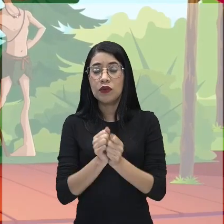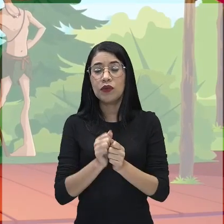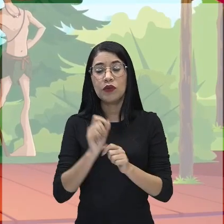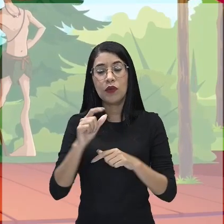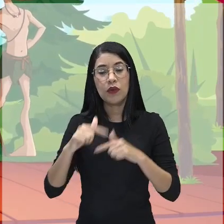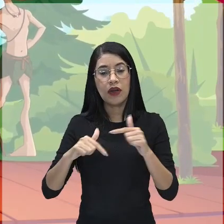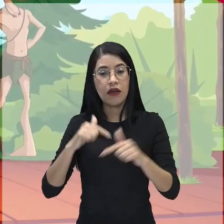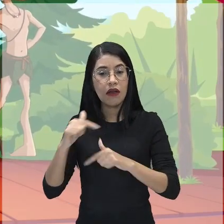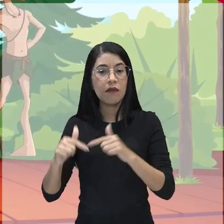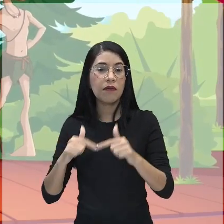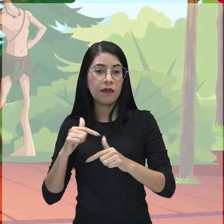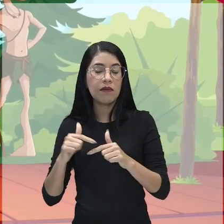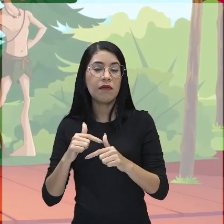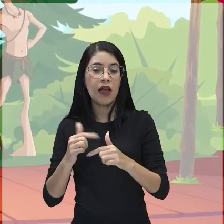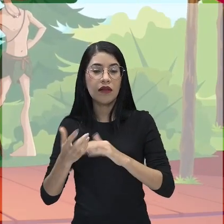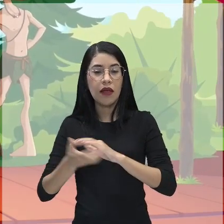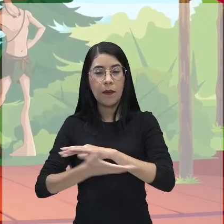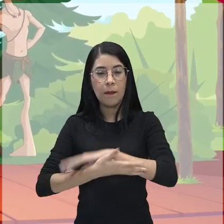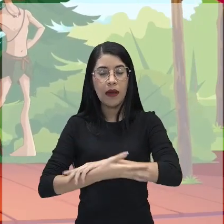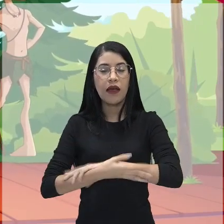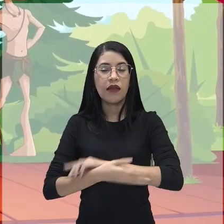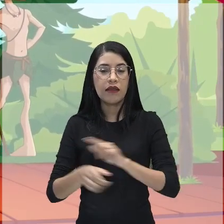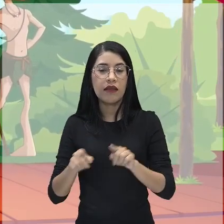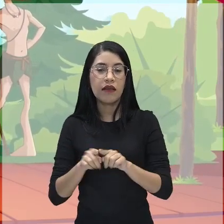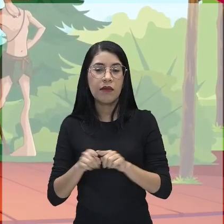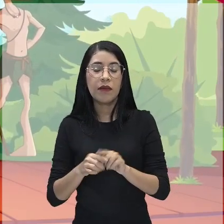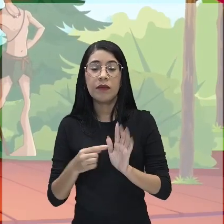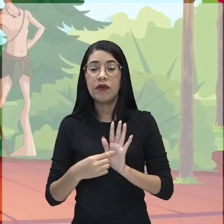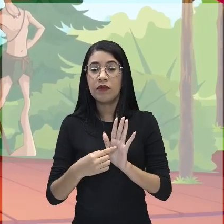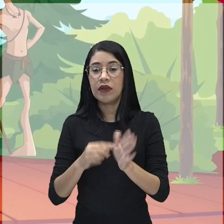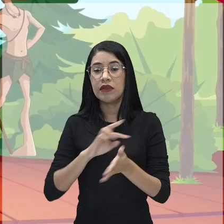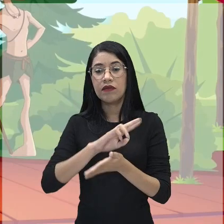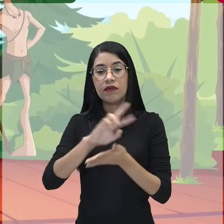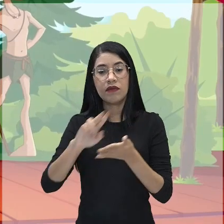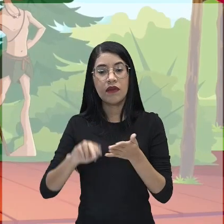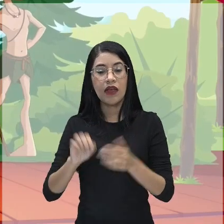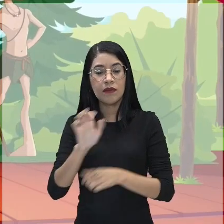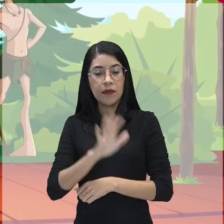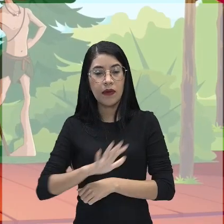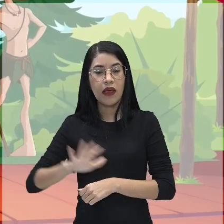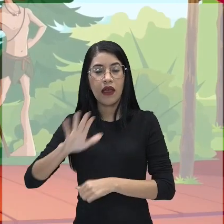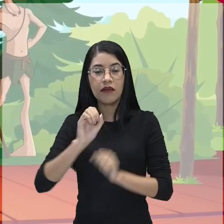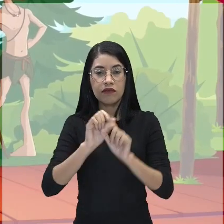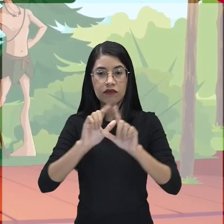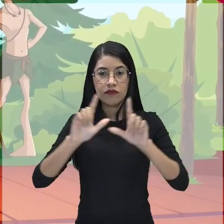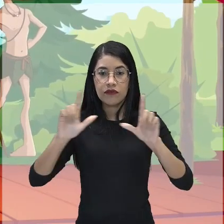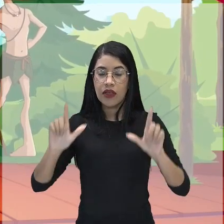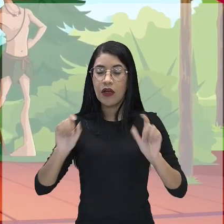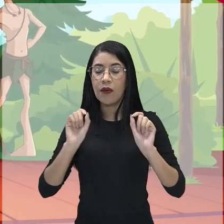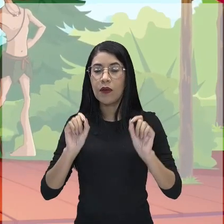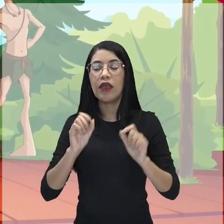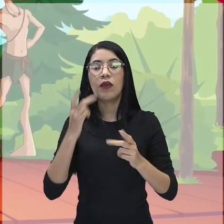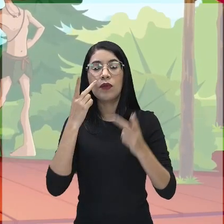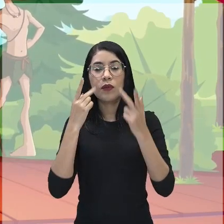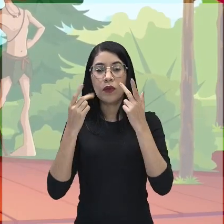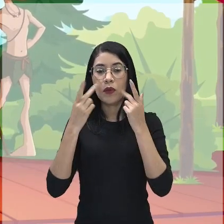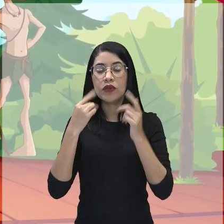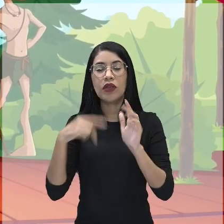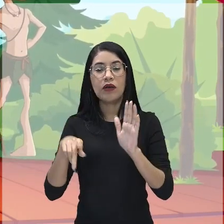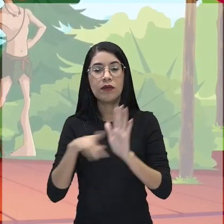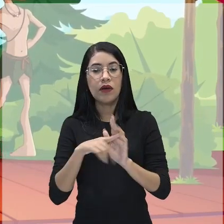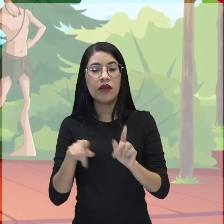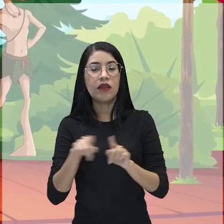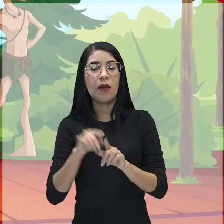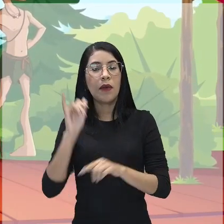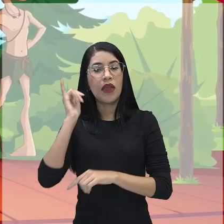trabalho colaborativo. E eu trouxe para vocês esse cenário que envolve o teatro, a história da